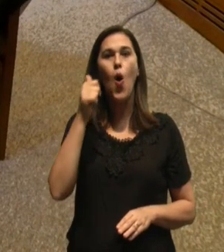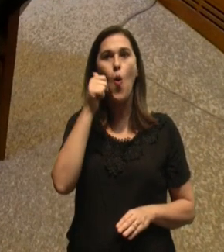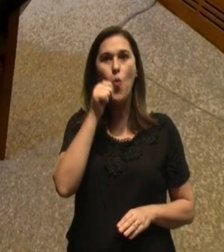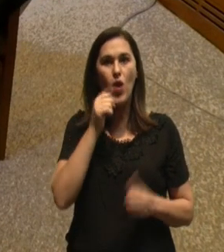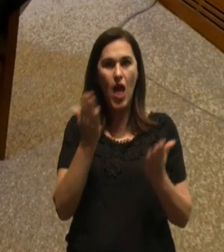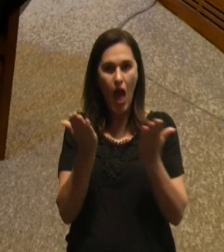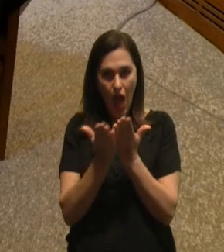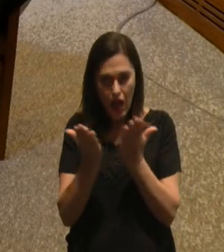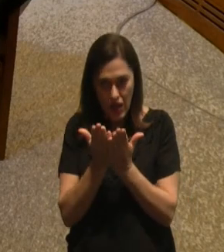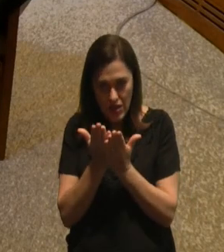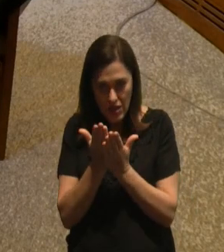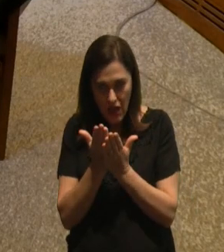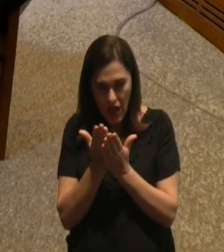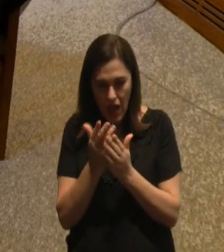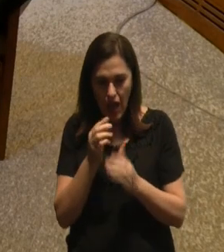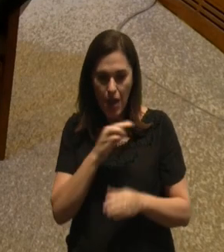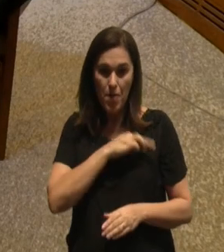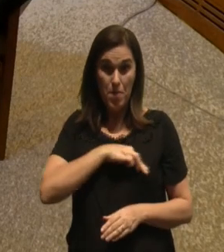em Missão.